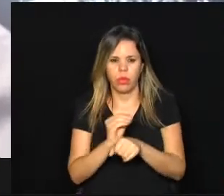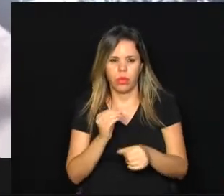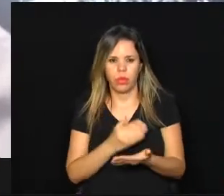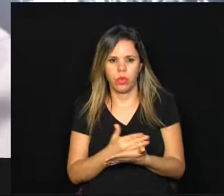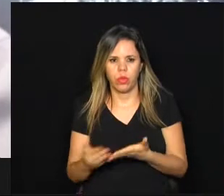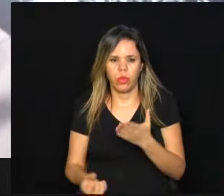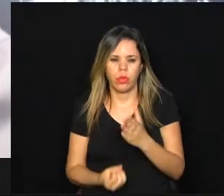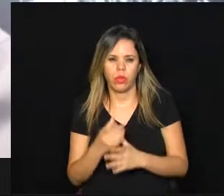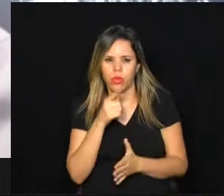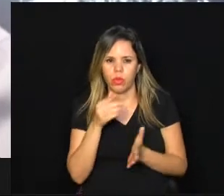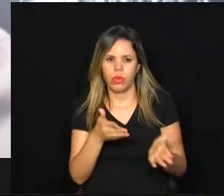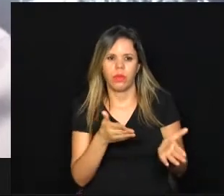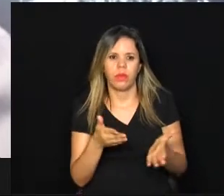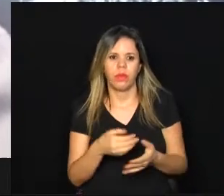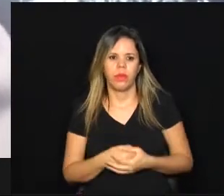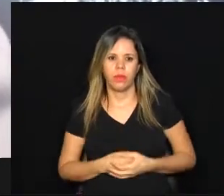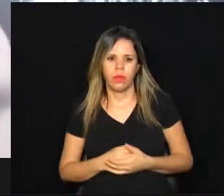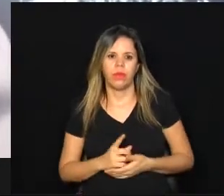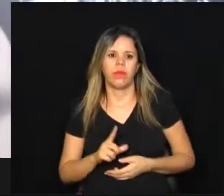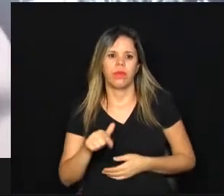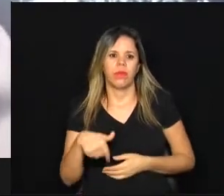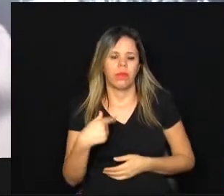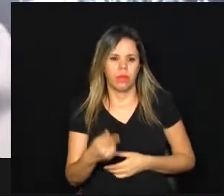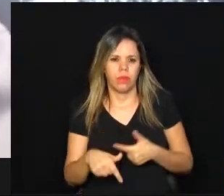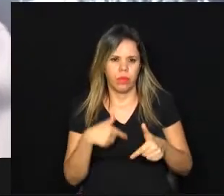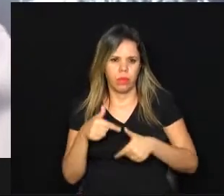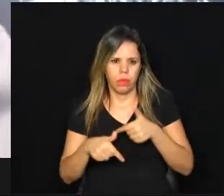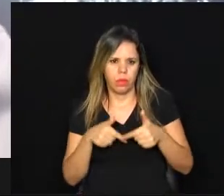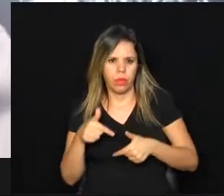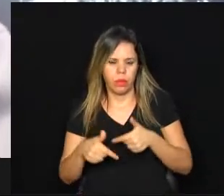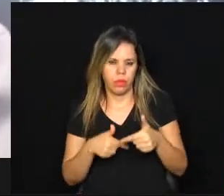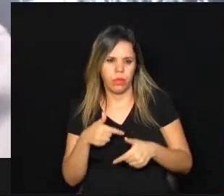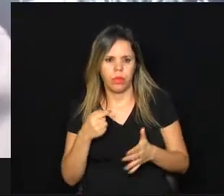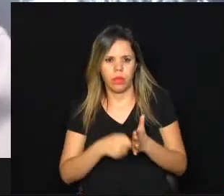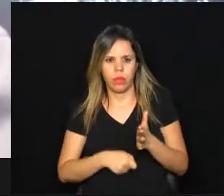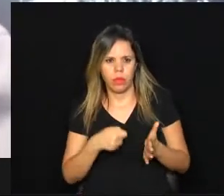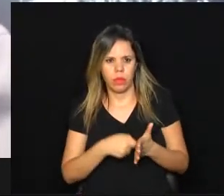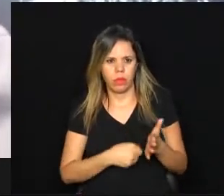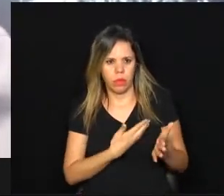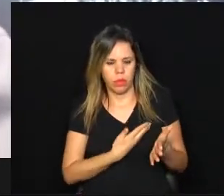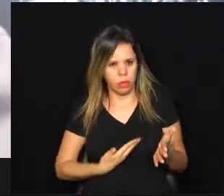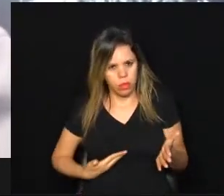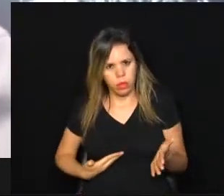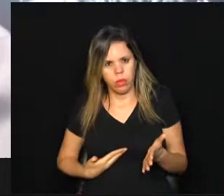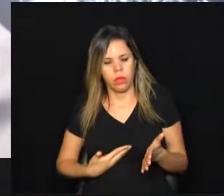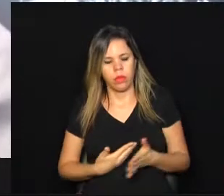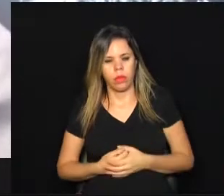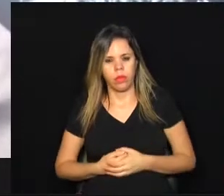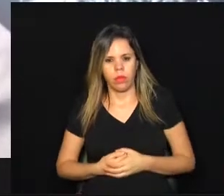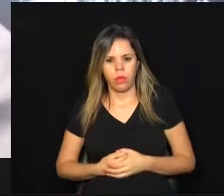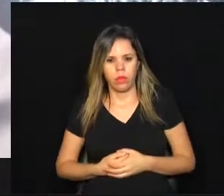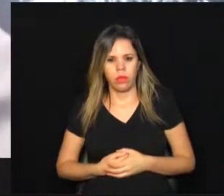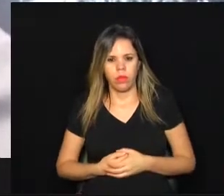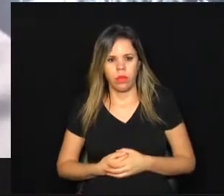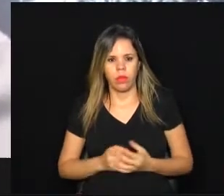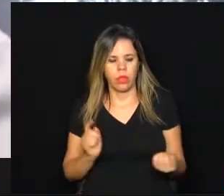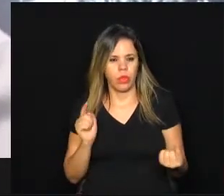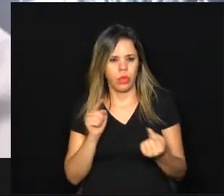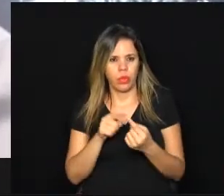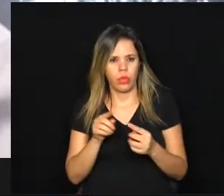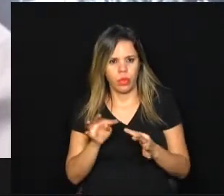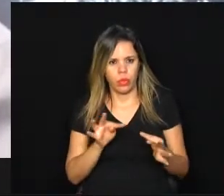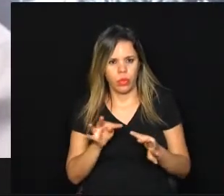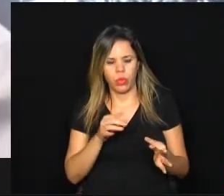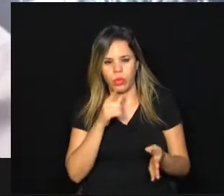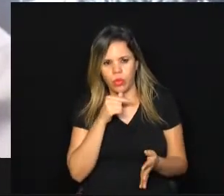com as nascentes aí, e depois o trabalho das políticas públicas urbanas no sentido de tratar a água,